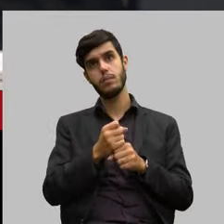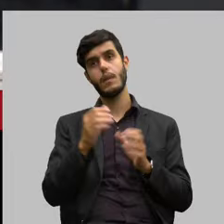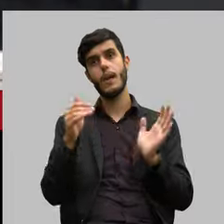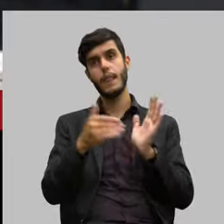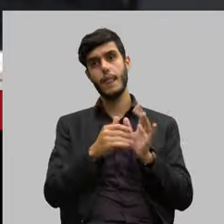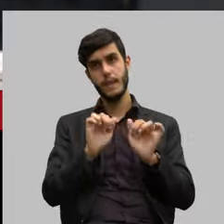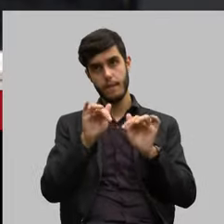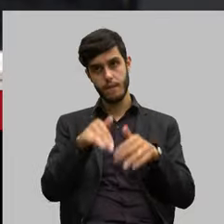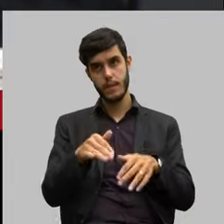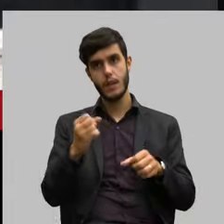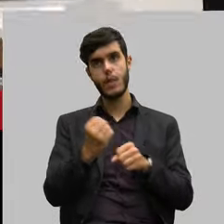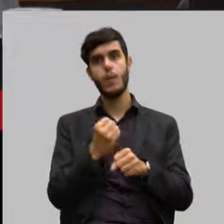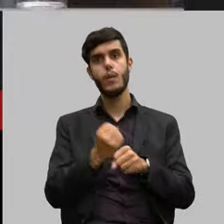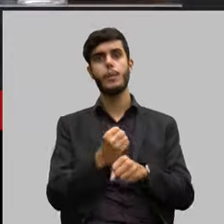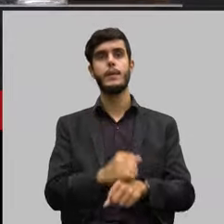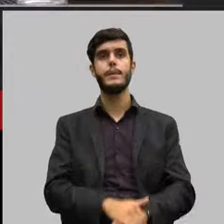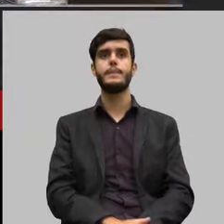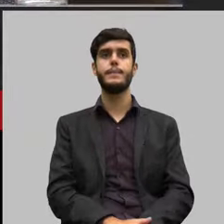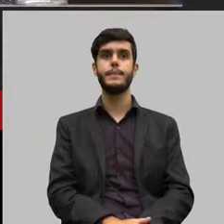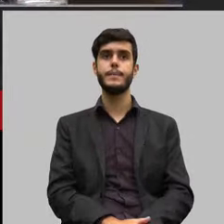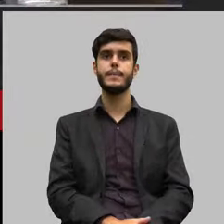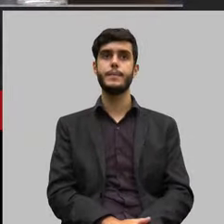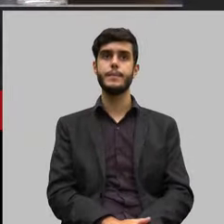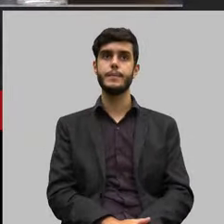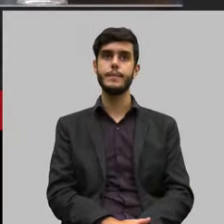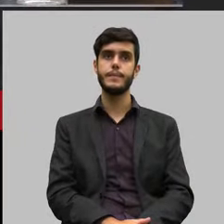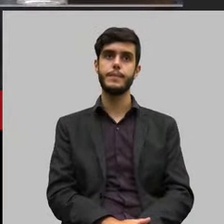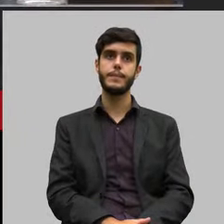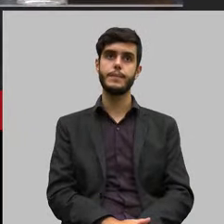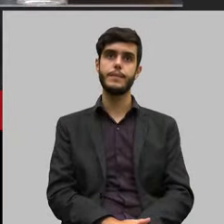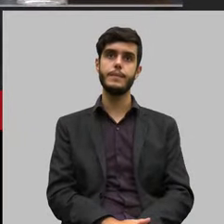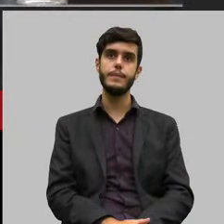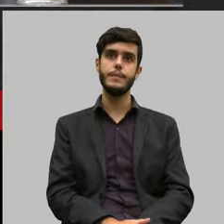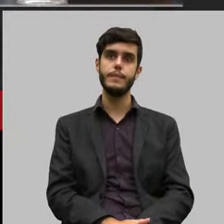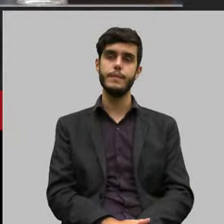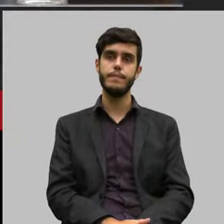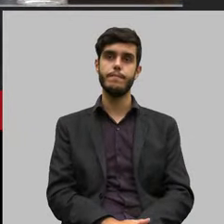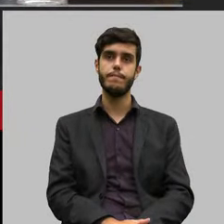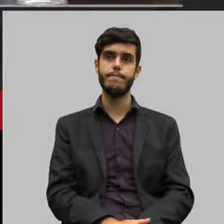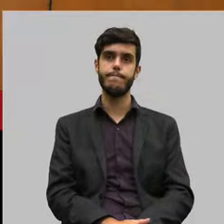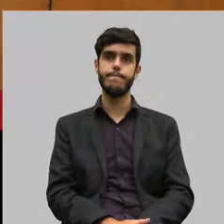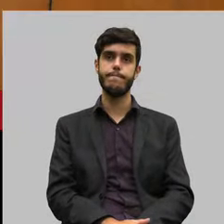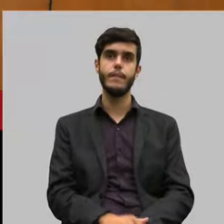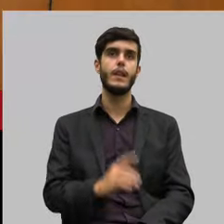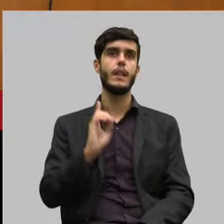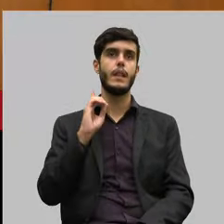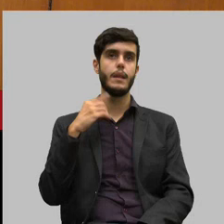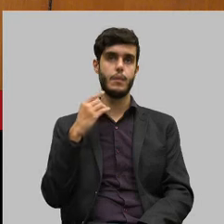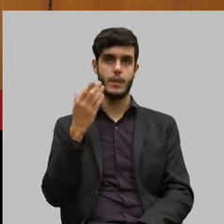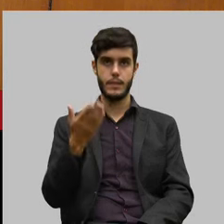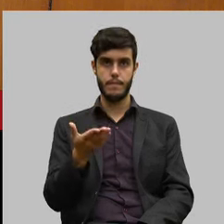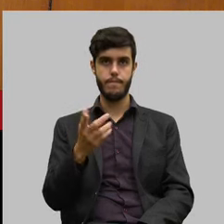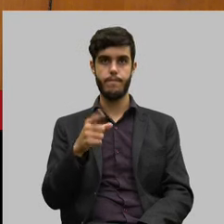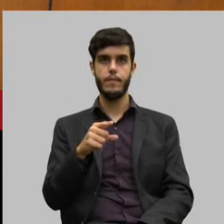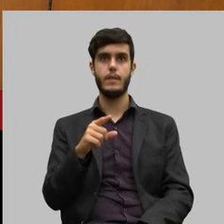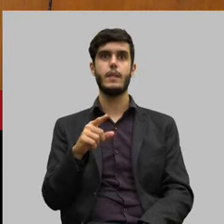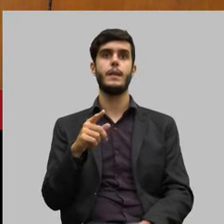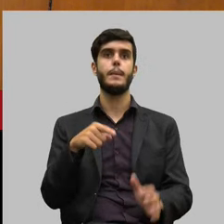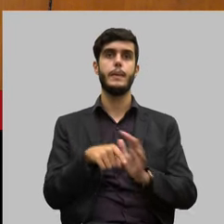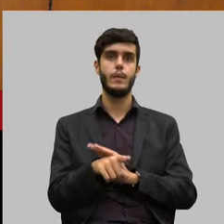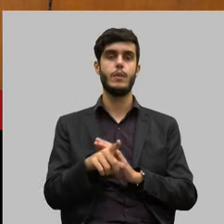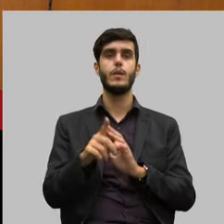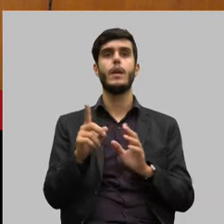inauguração Deputado eh eu a sua pergunta foi relativa ao equilíbrio fiscal